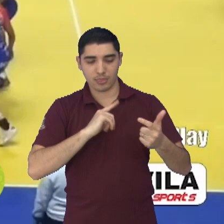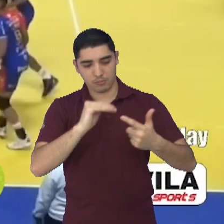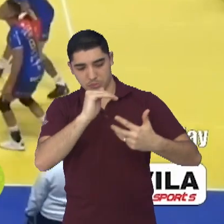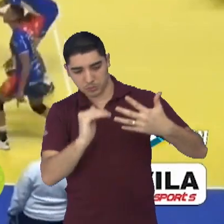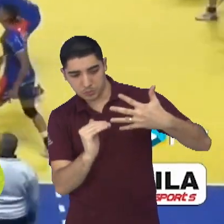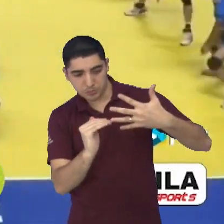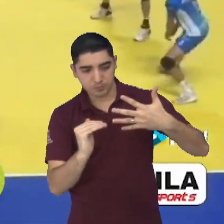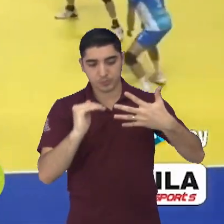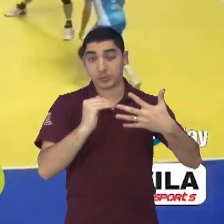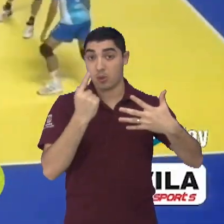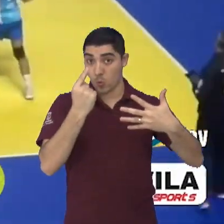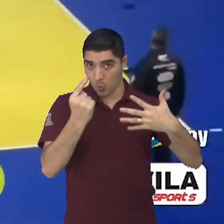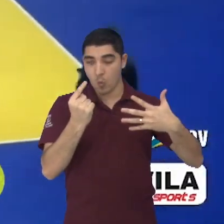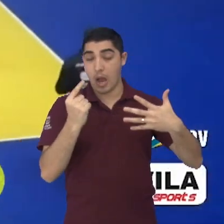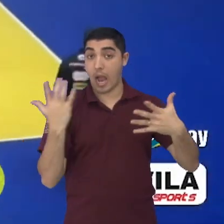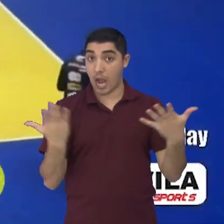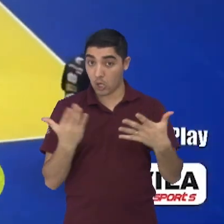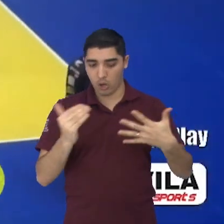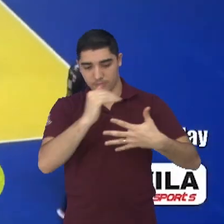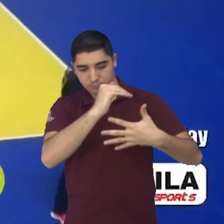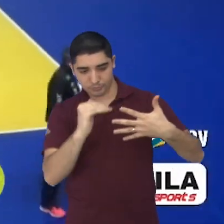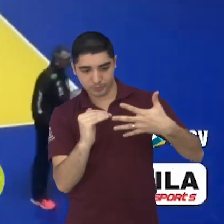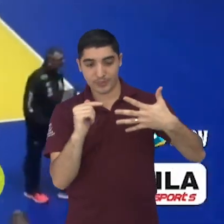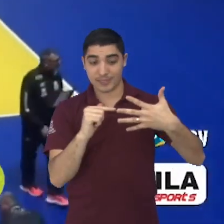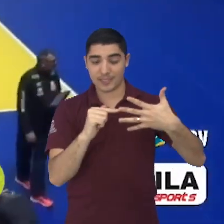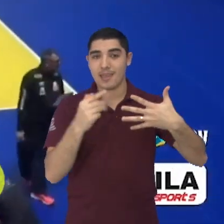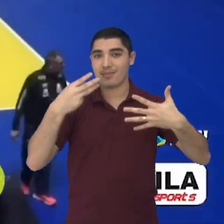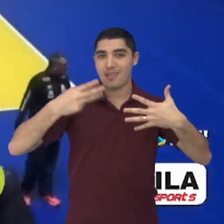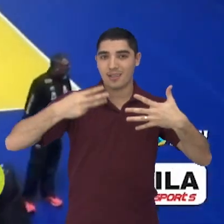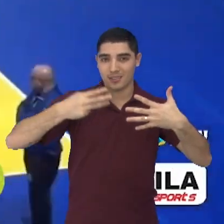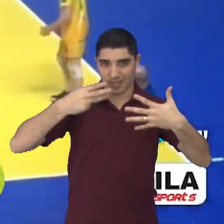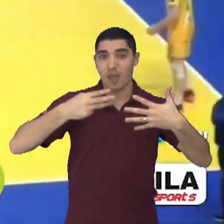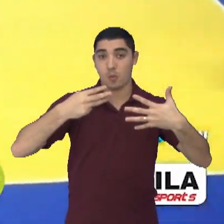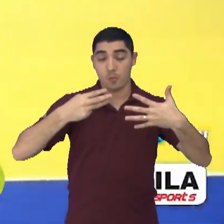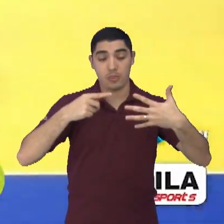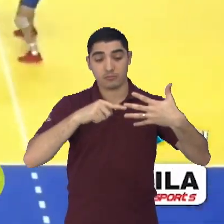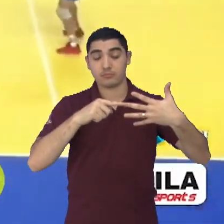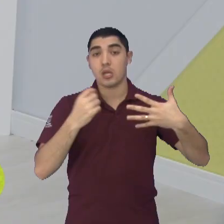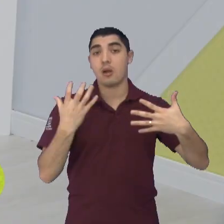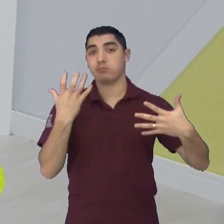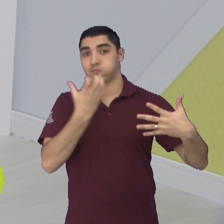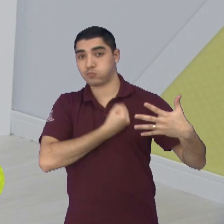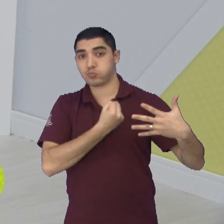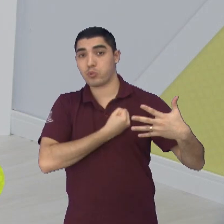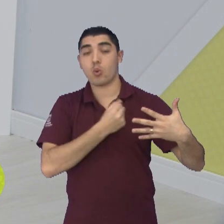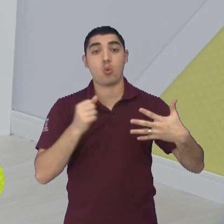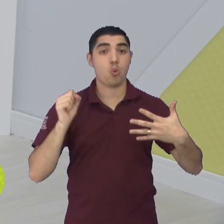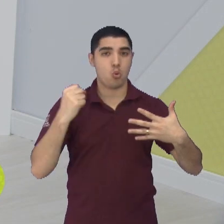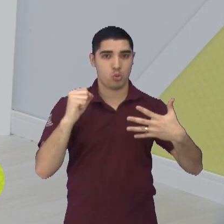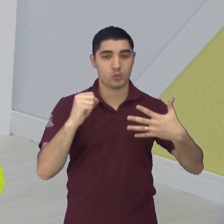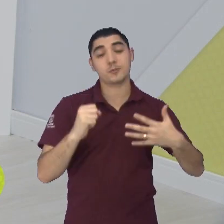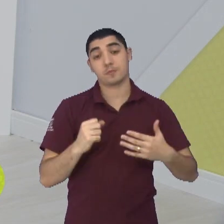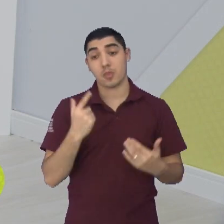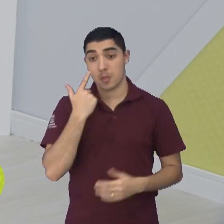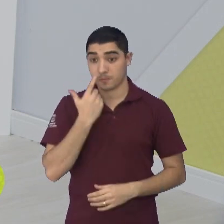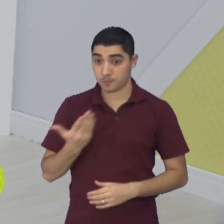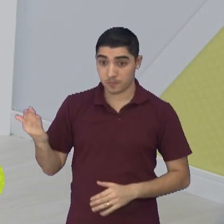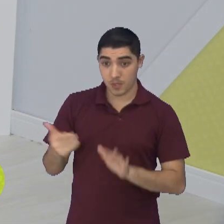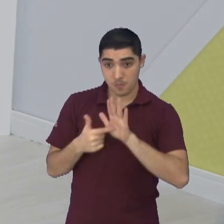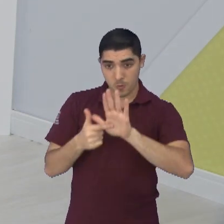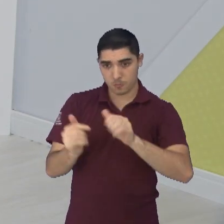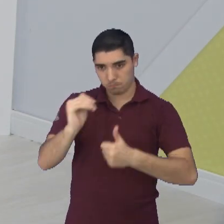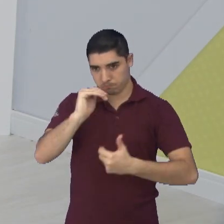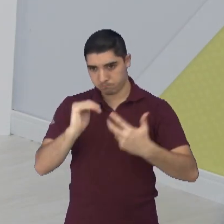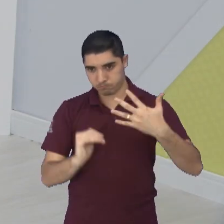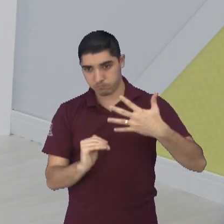de classificação e aparece agora na terceira colocação com 8 pontos ganhos. Vamos dar uma olhadinha aqui, Matheus, coloca para a gente, por favor.